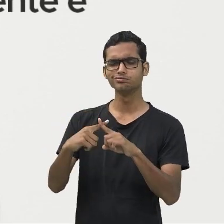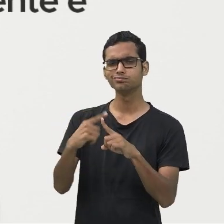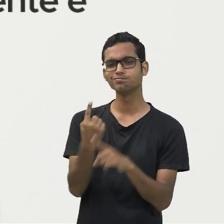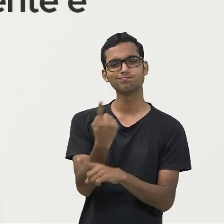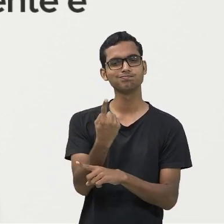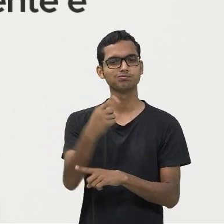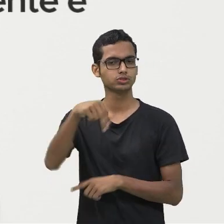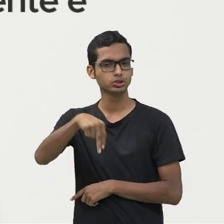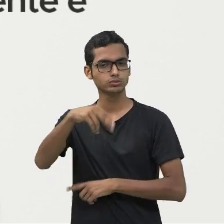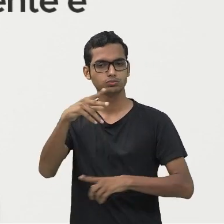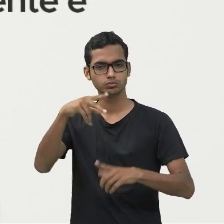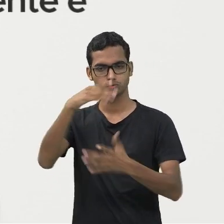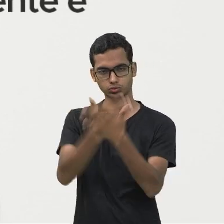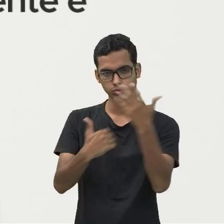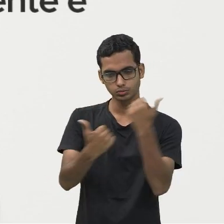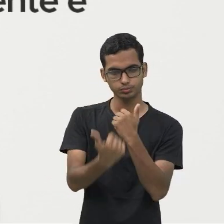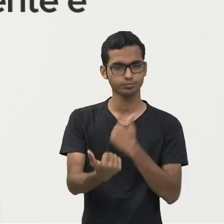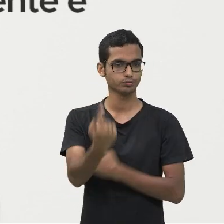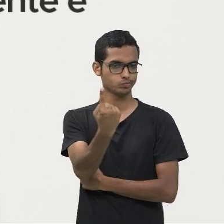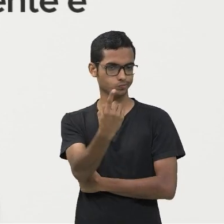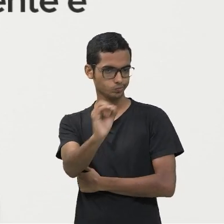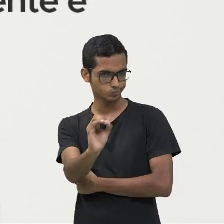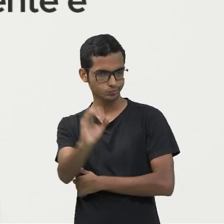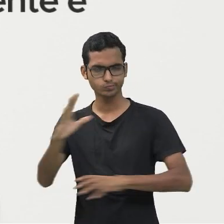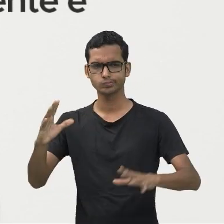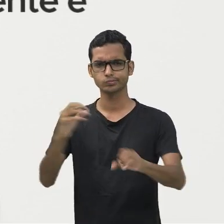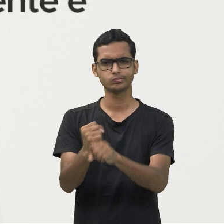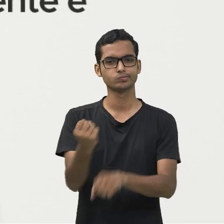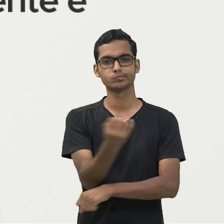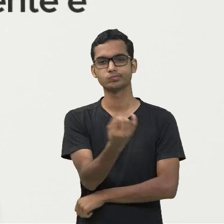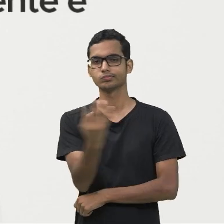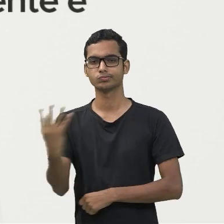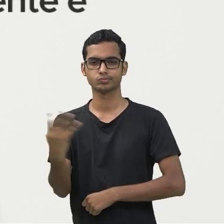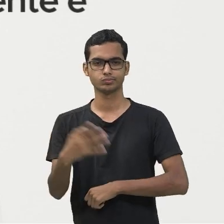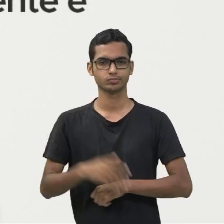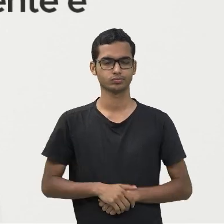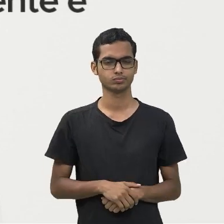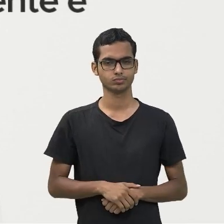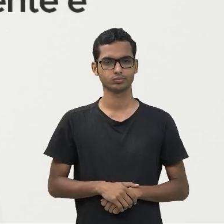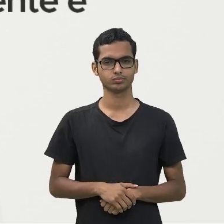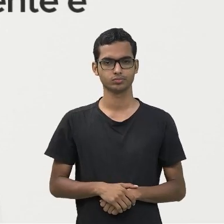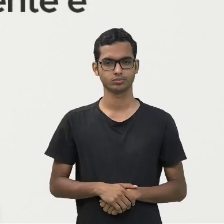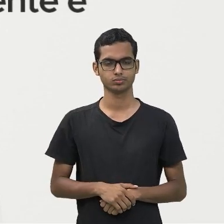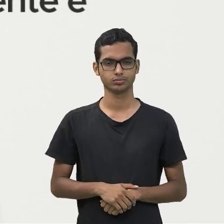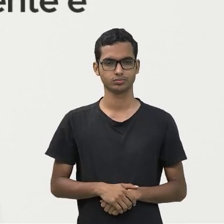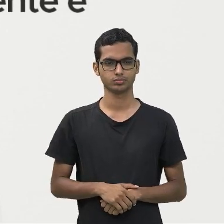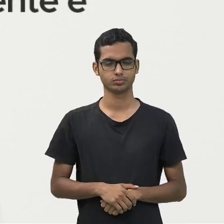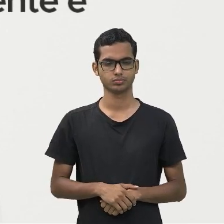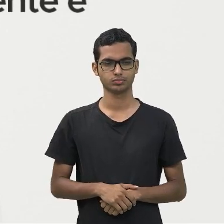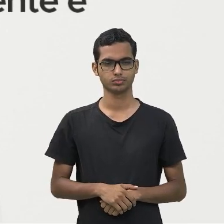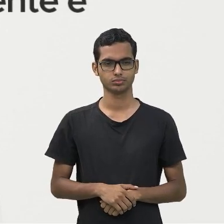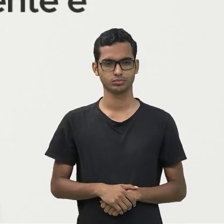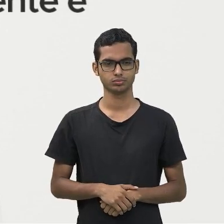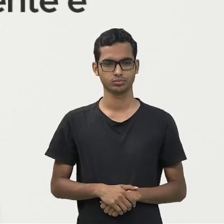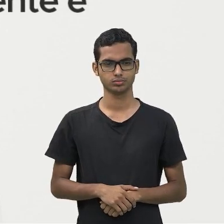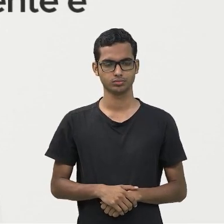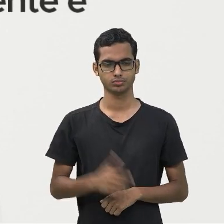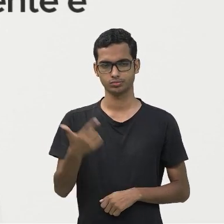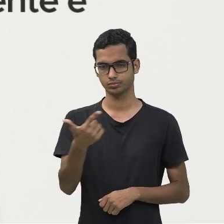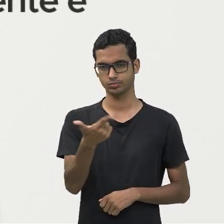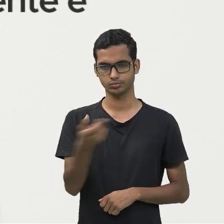Vai ser 2 vezes o 10. E quanto é 2 vezes 10? 2 vezes 10 é